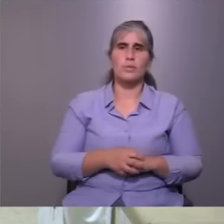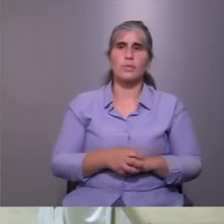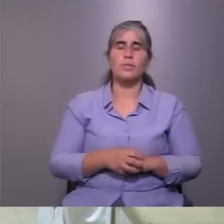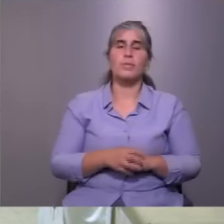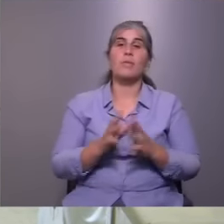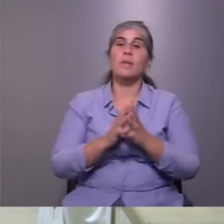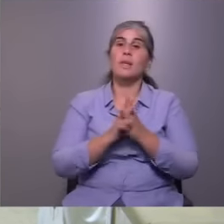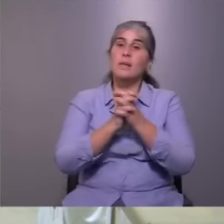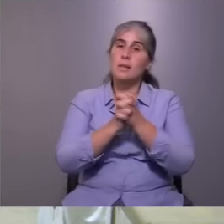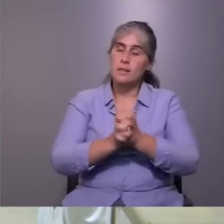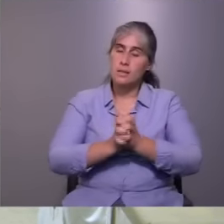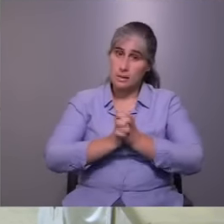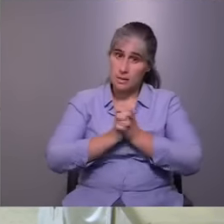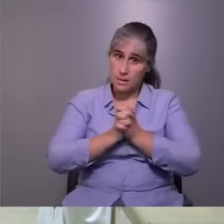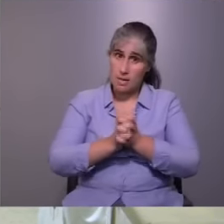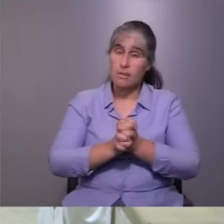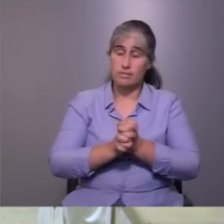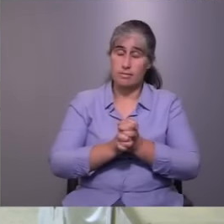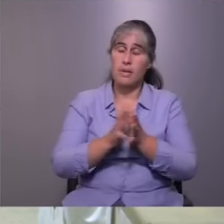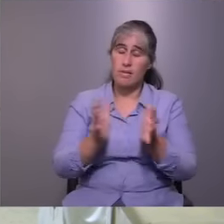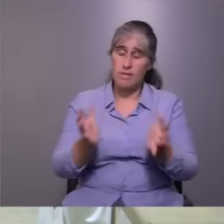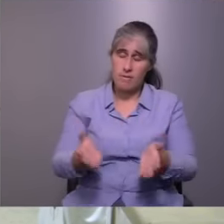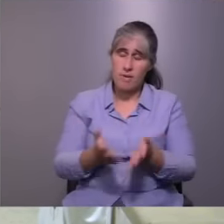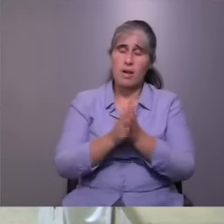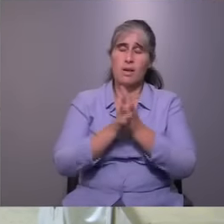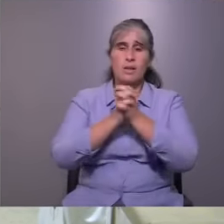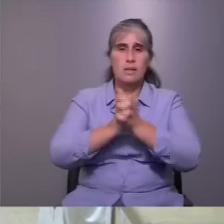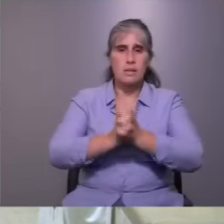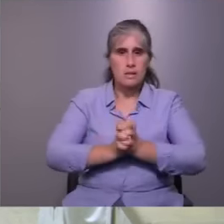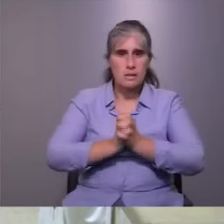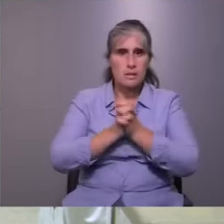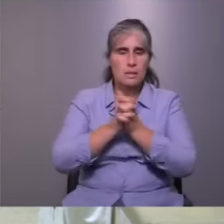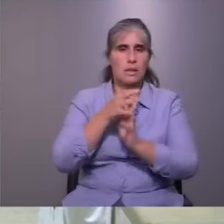Somos capazes de dizer com voz forte, cantamos todos.